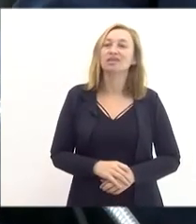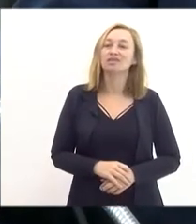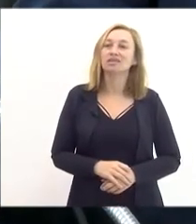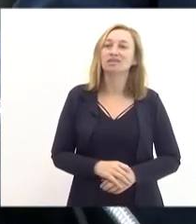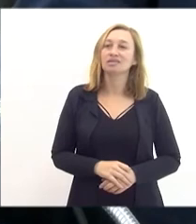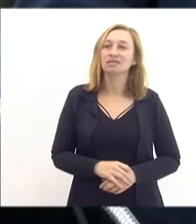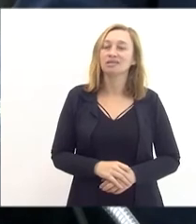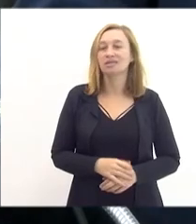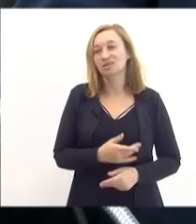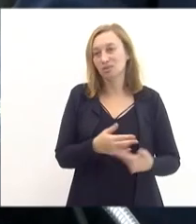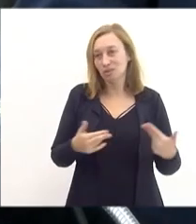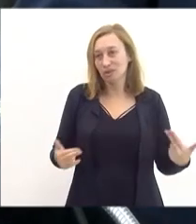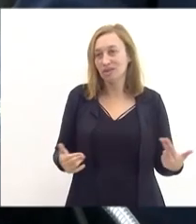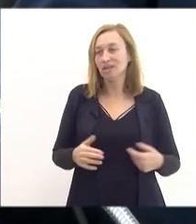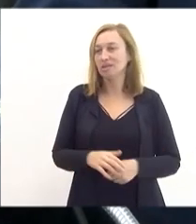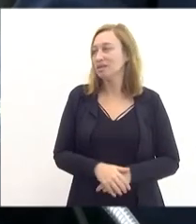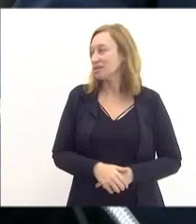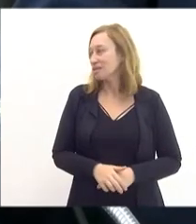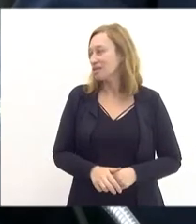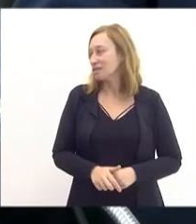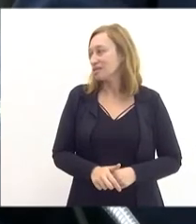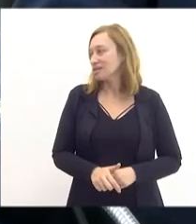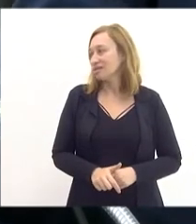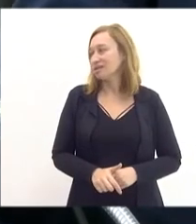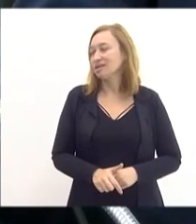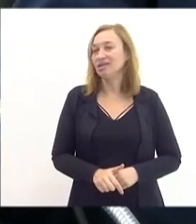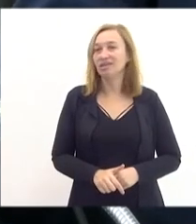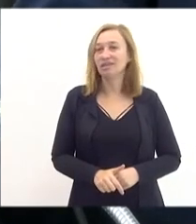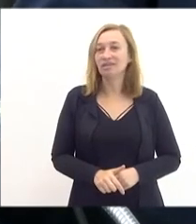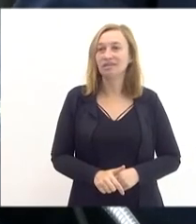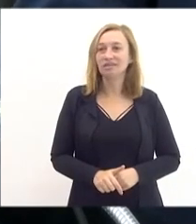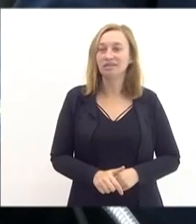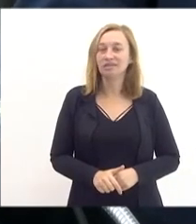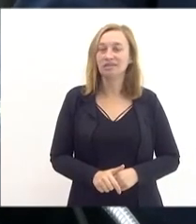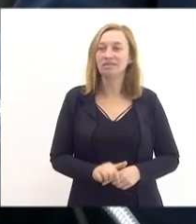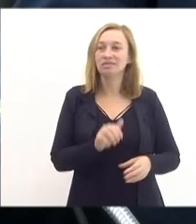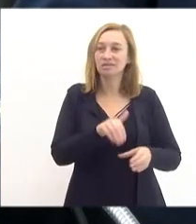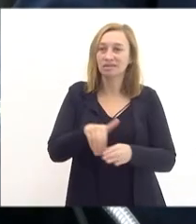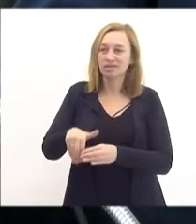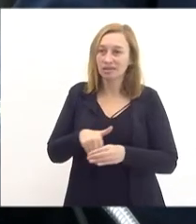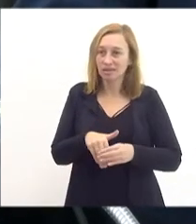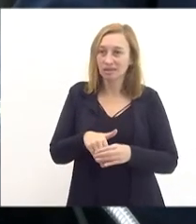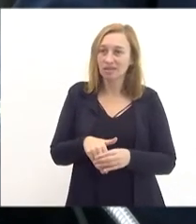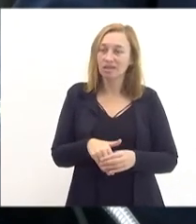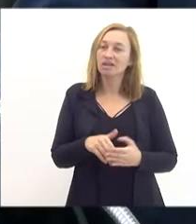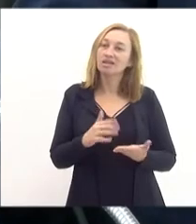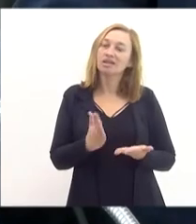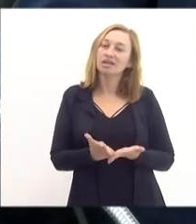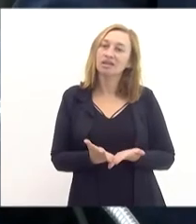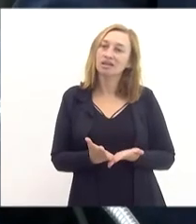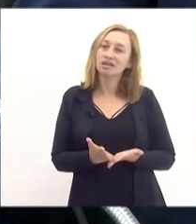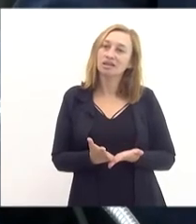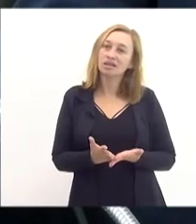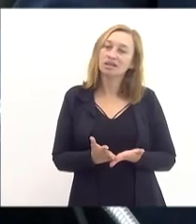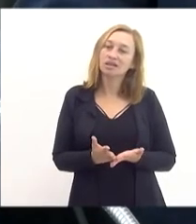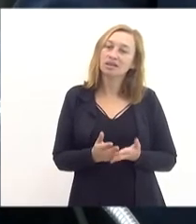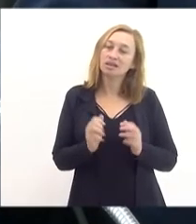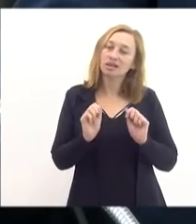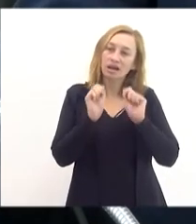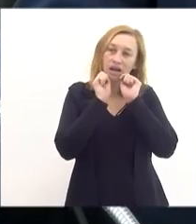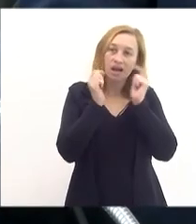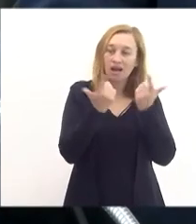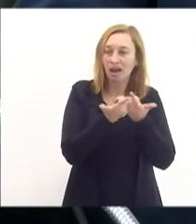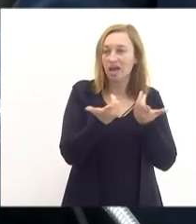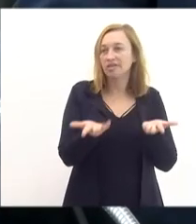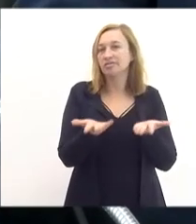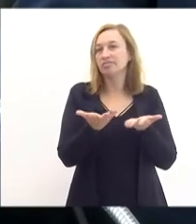essas sutilezas. Porque a verificação de votação, a Assembleia, a rigor, não